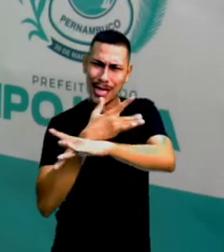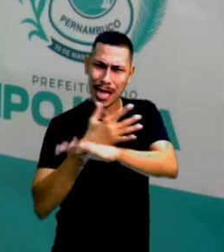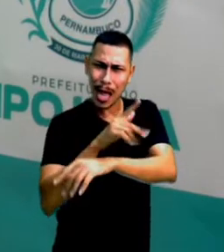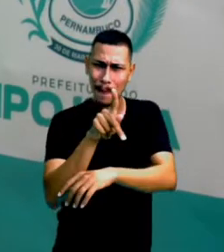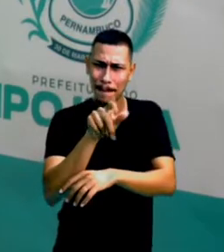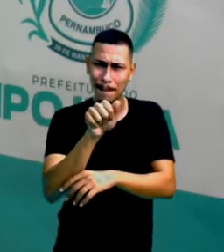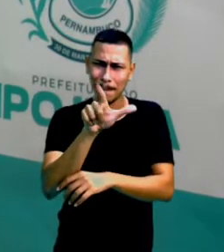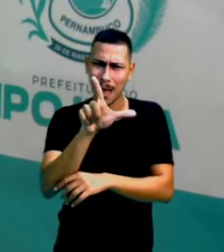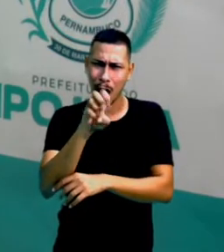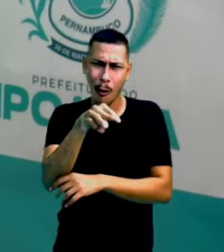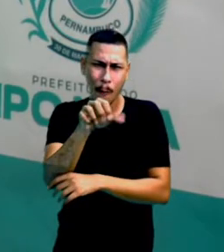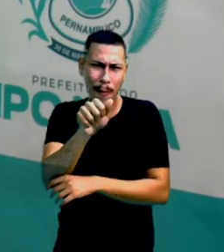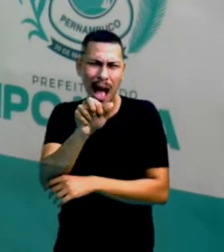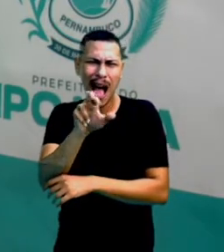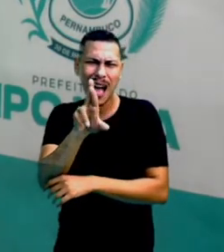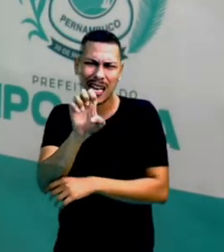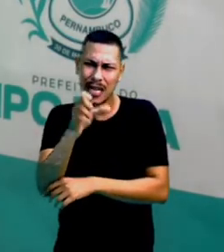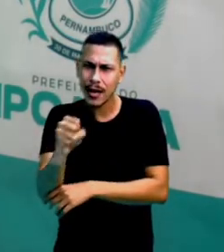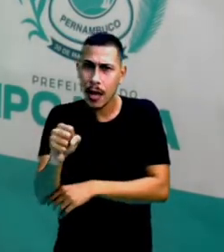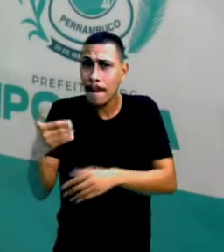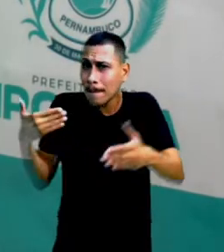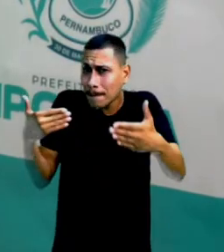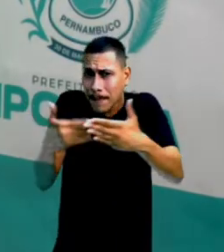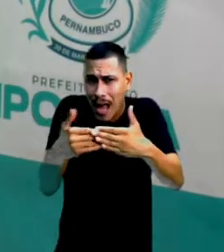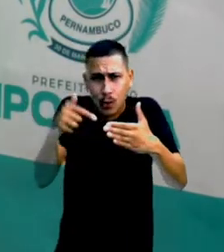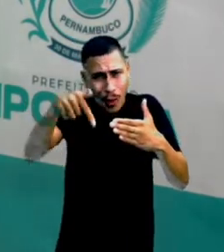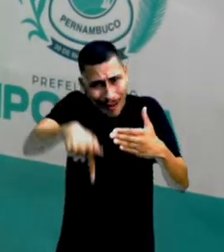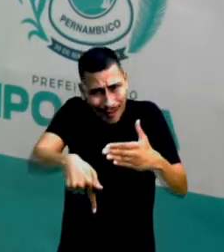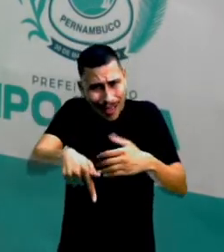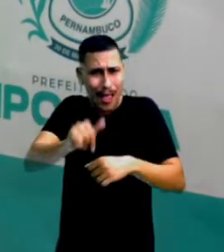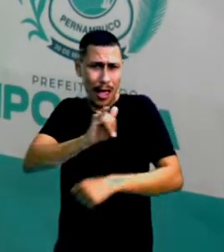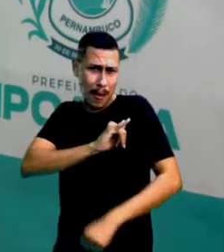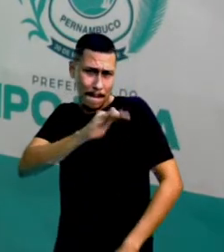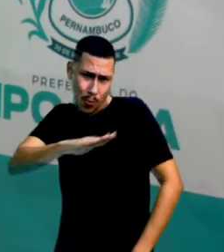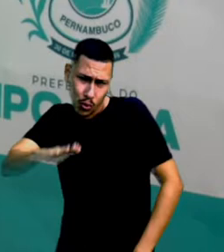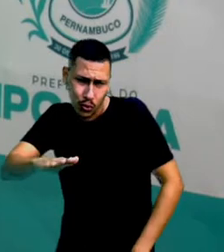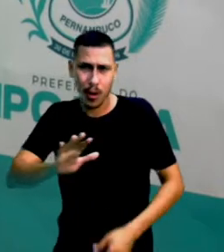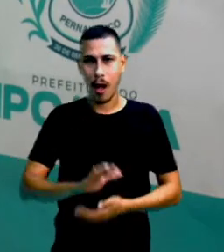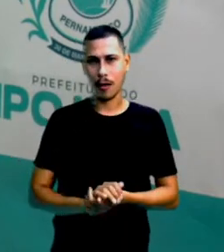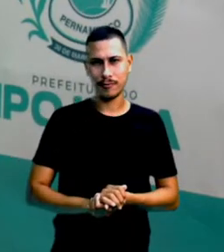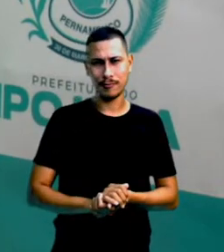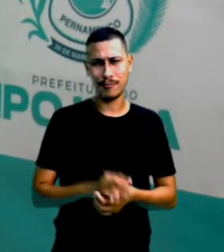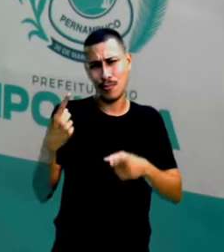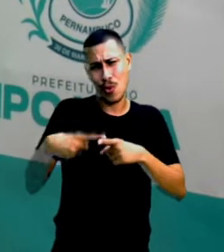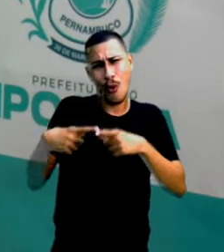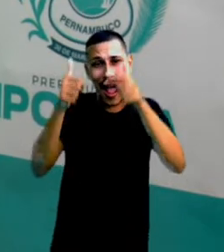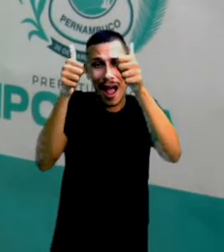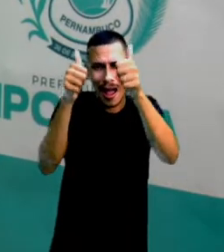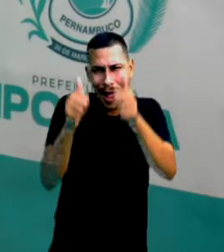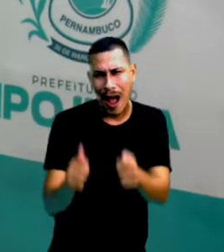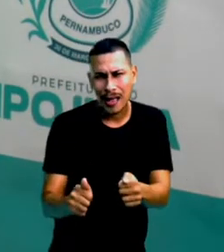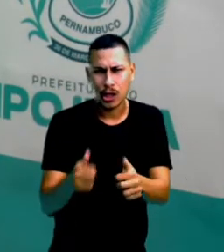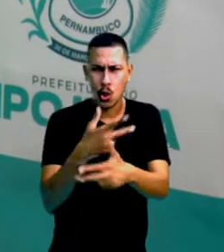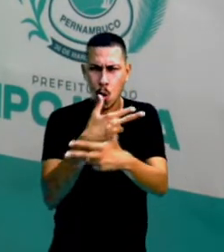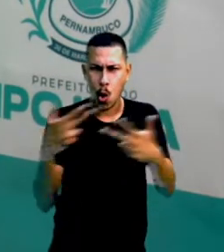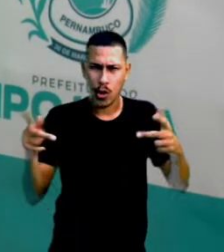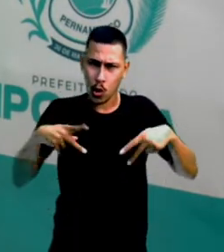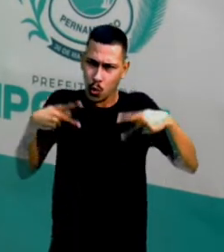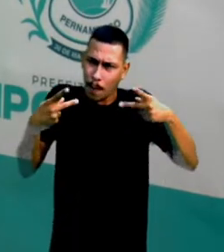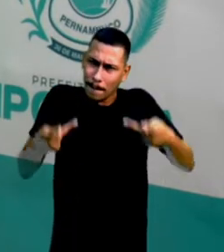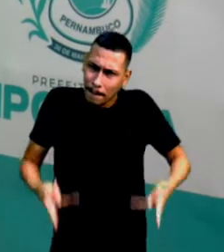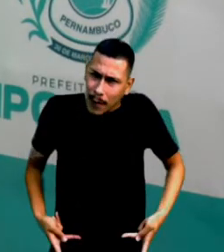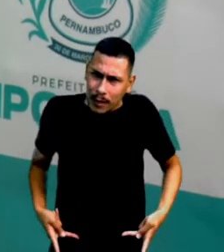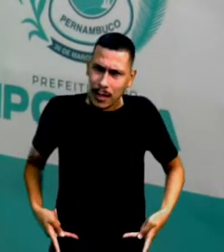gente. A gente precisa entender que a arte, ela é uma coisa humana, ela é uma